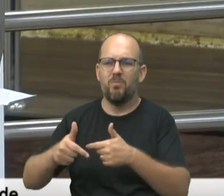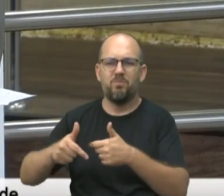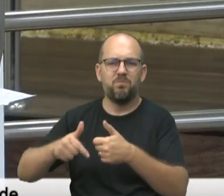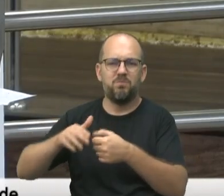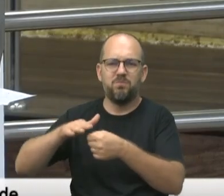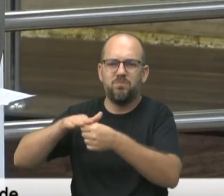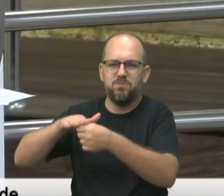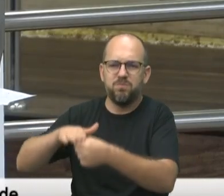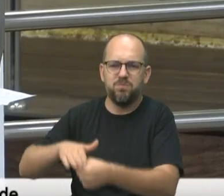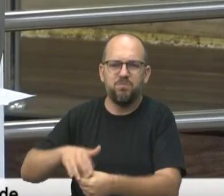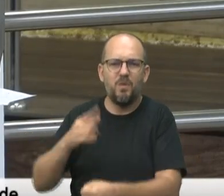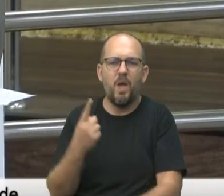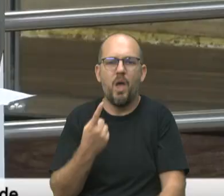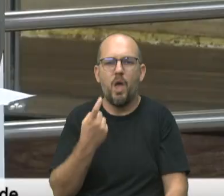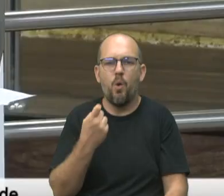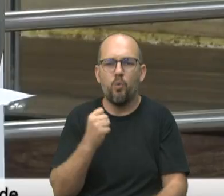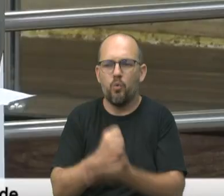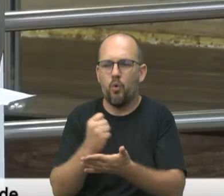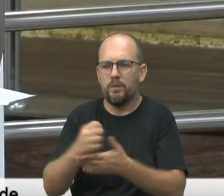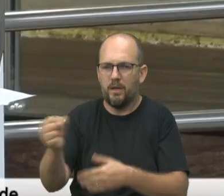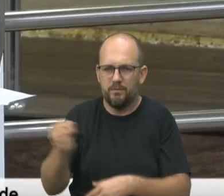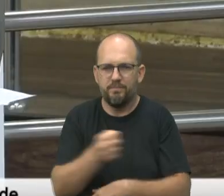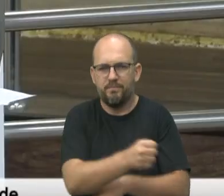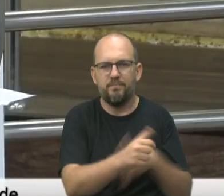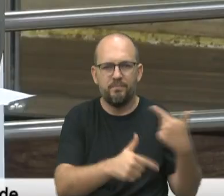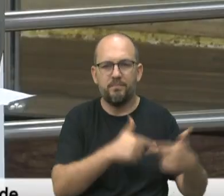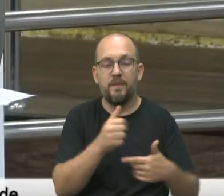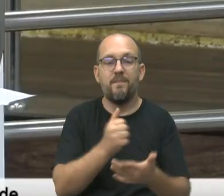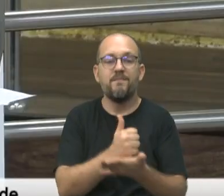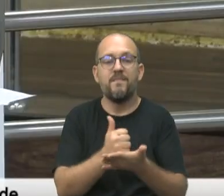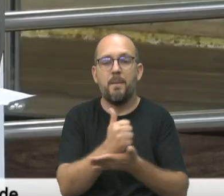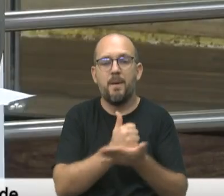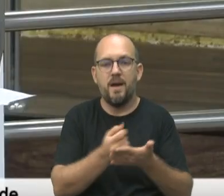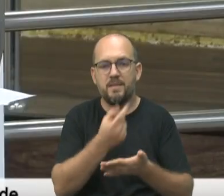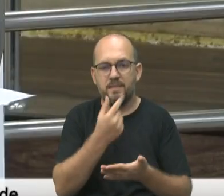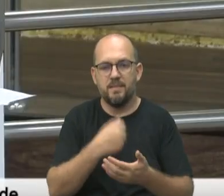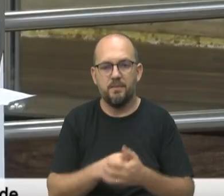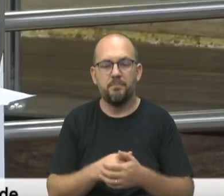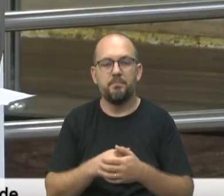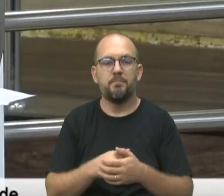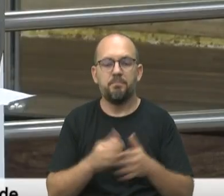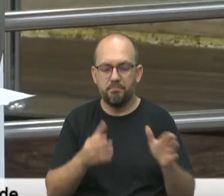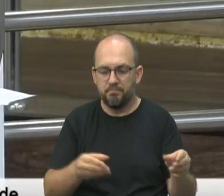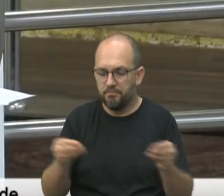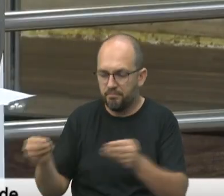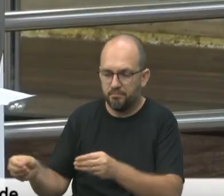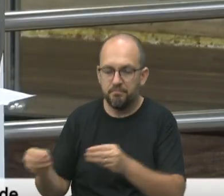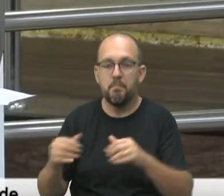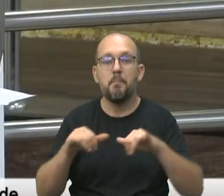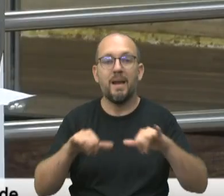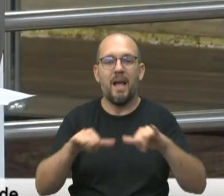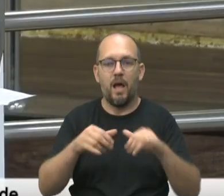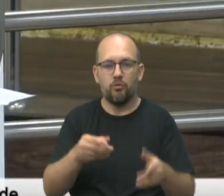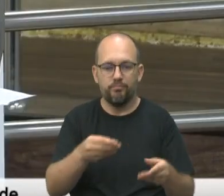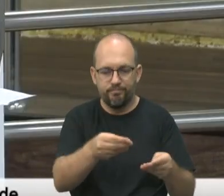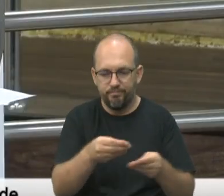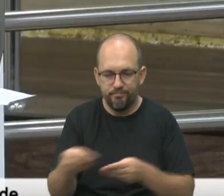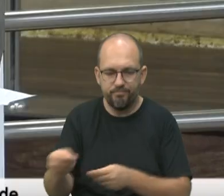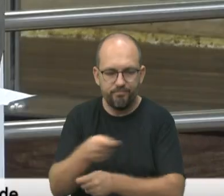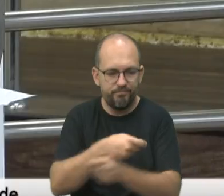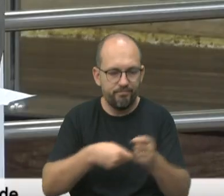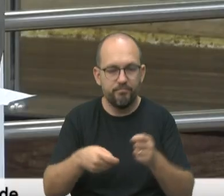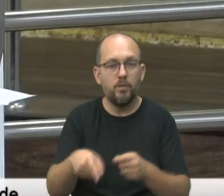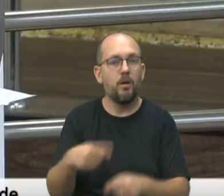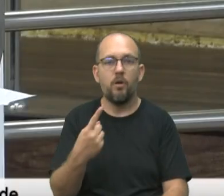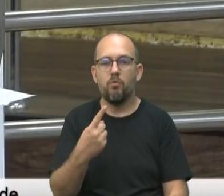que nos contrata, é a farmácia, é o caixa do supermercado, são os piores postos de trabalho. Então não é uma